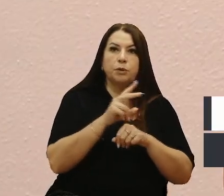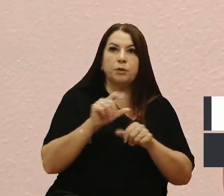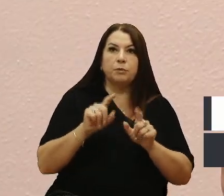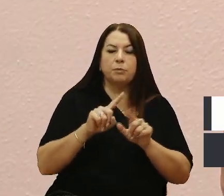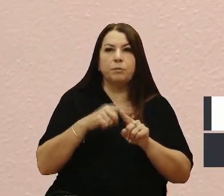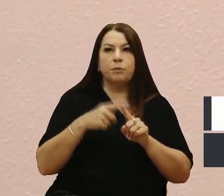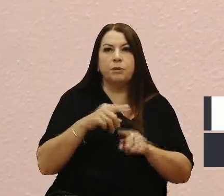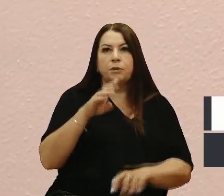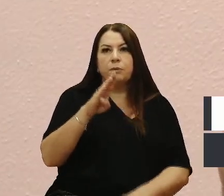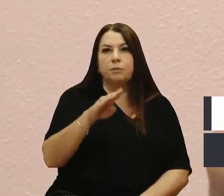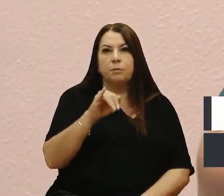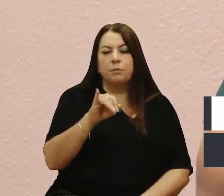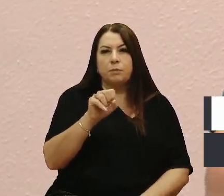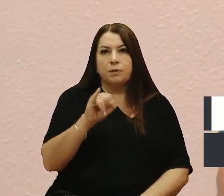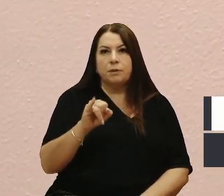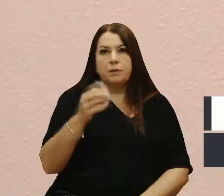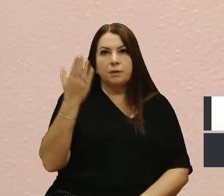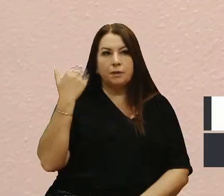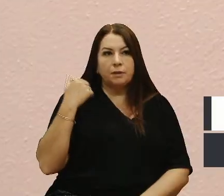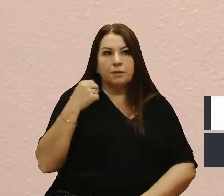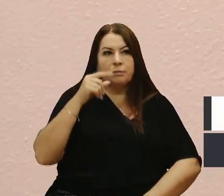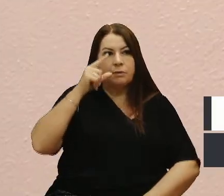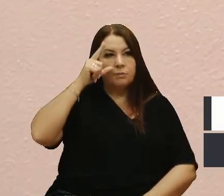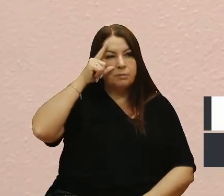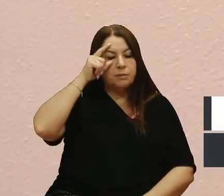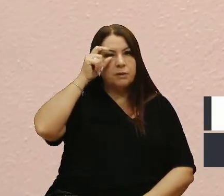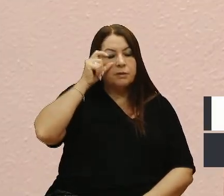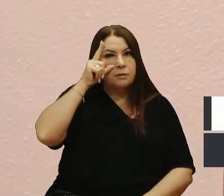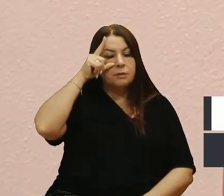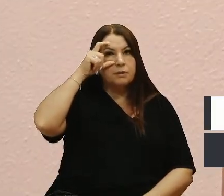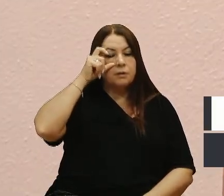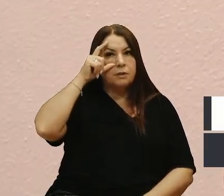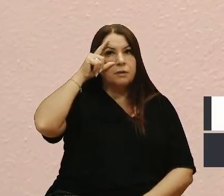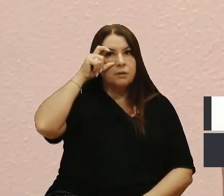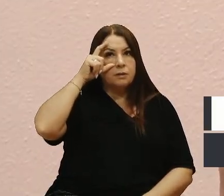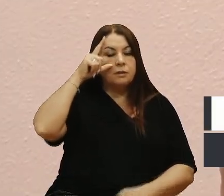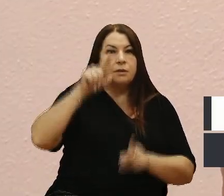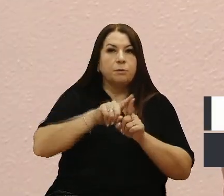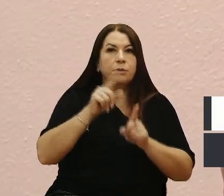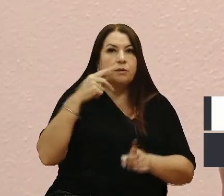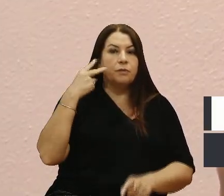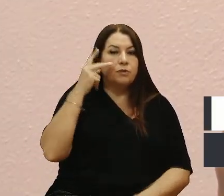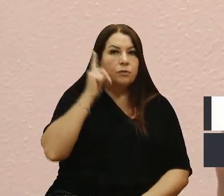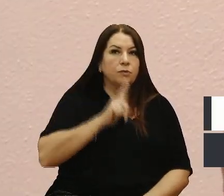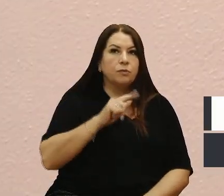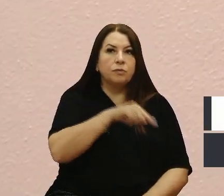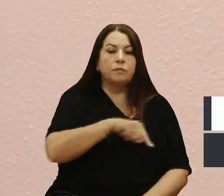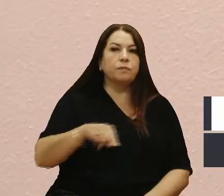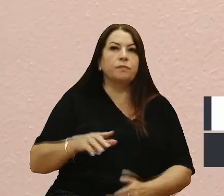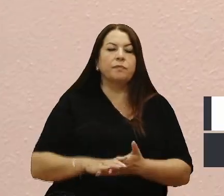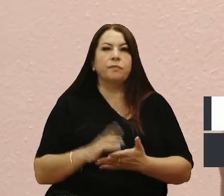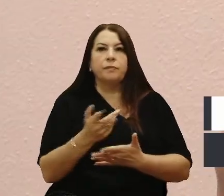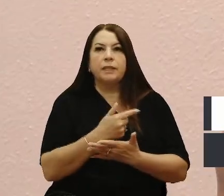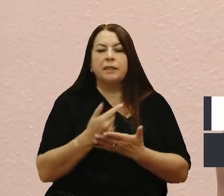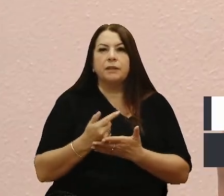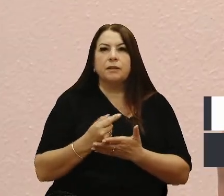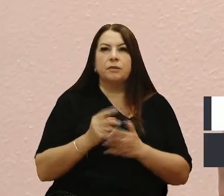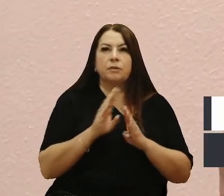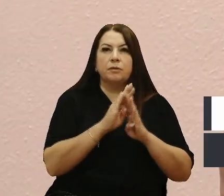pelo Bizi, que foi já vereador desta casa, e em seguida pelo vereador Lucas, e fizemos sim uma cedência de uma área do